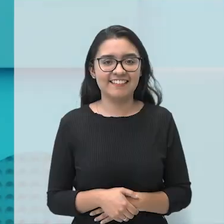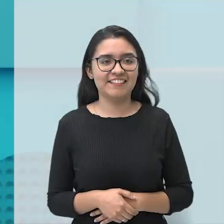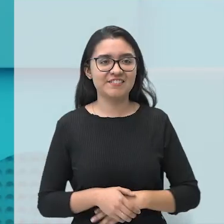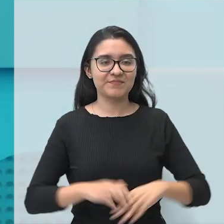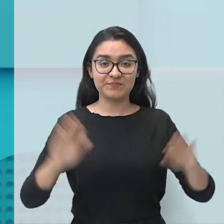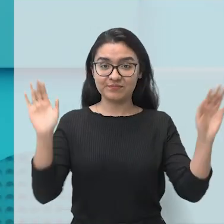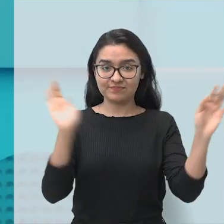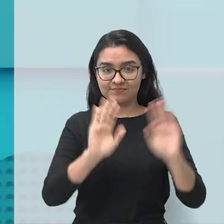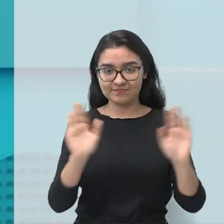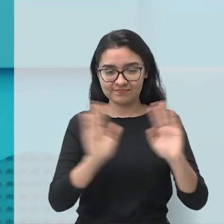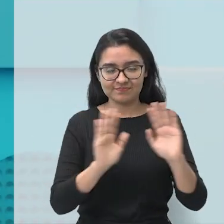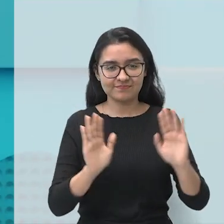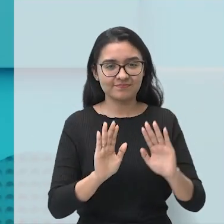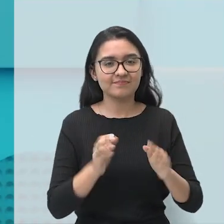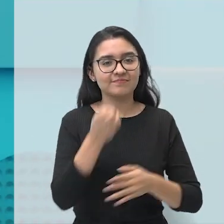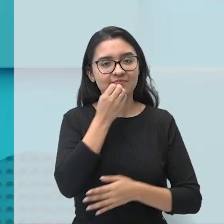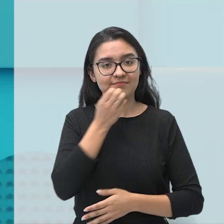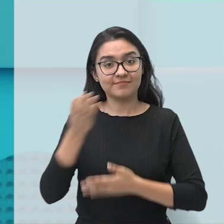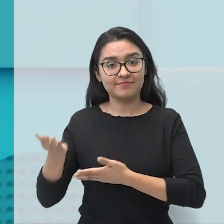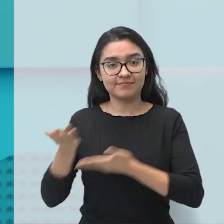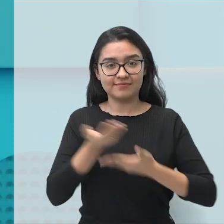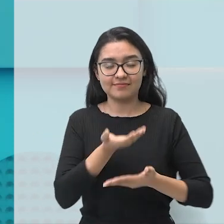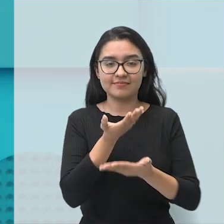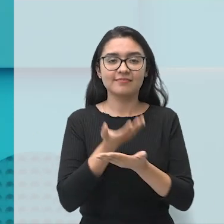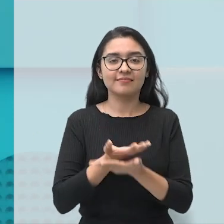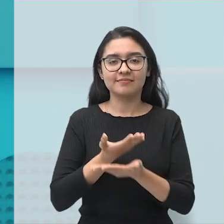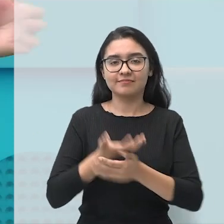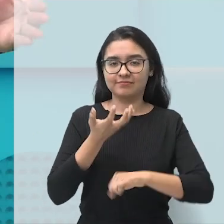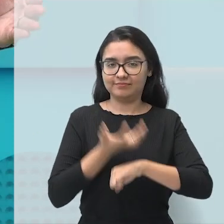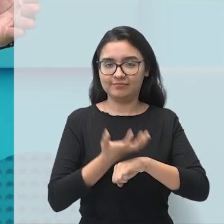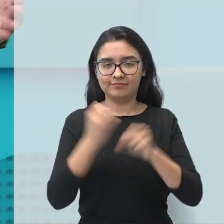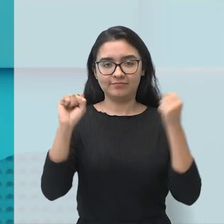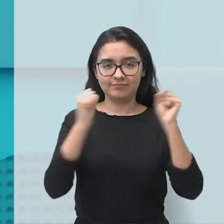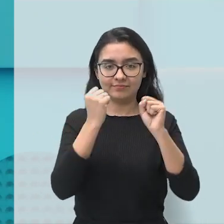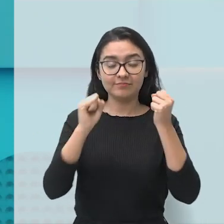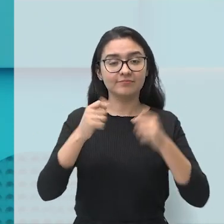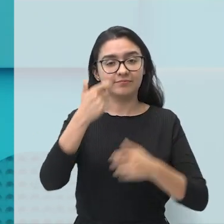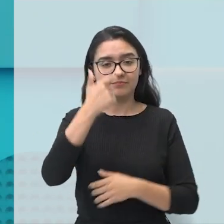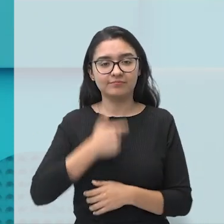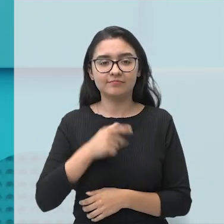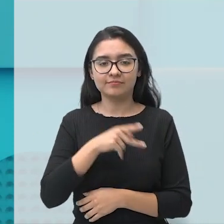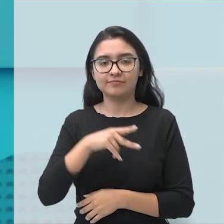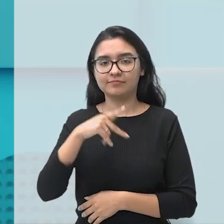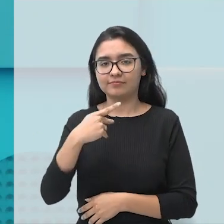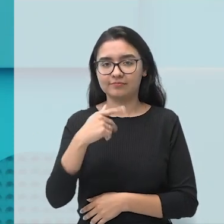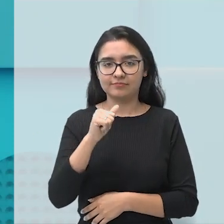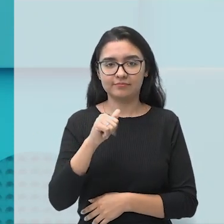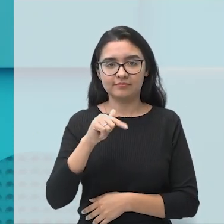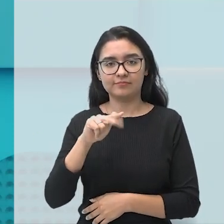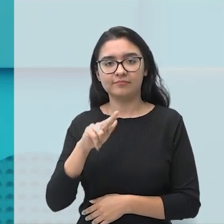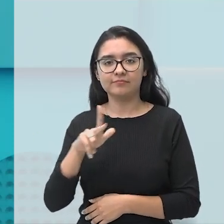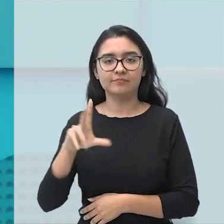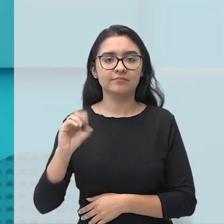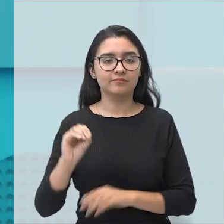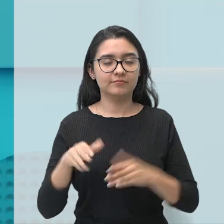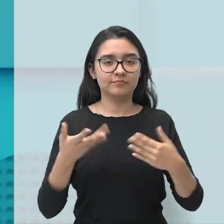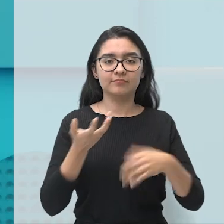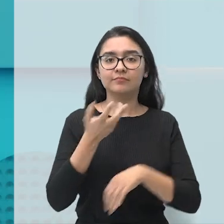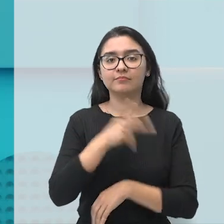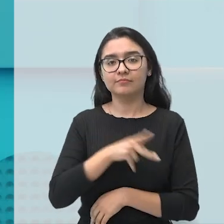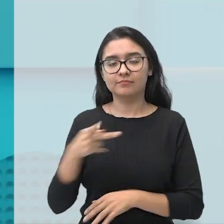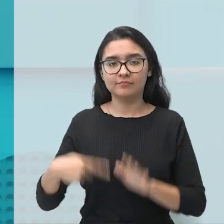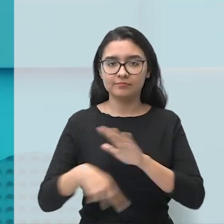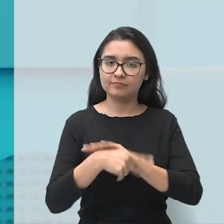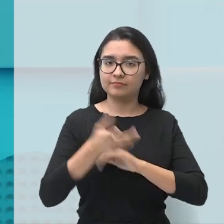Olá, alunos! Olá, turmas! Sejam bem-vindos à nossa aula de Educação Física. Eu sou o professor Paulo Ricardo, seu professor de Educação Física. Estarei junto